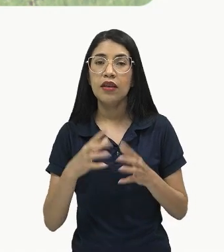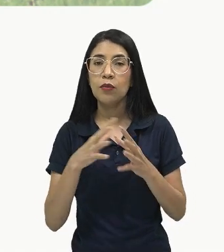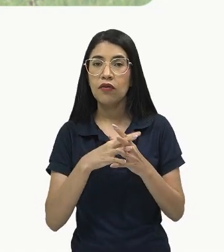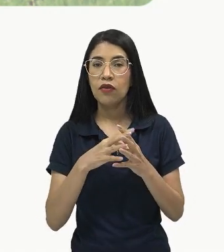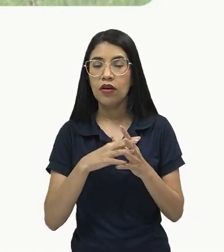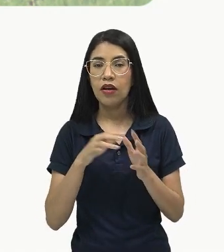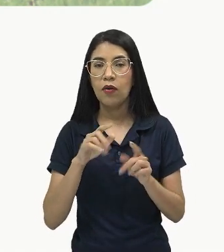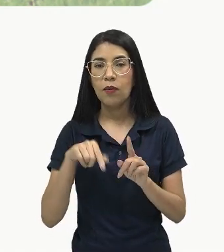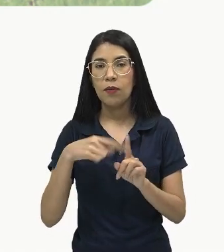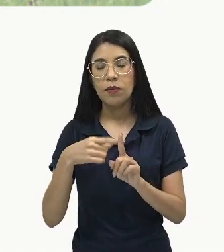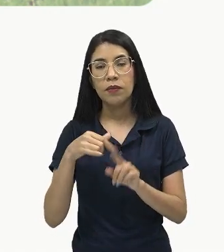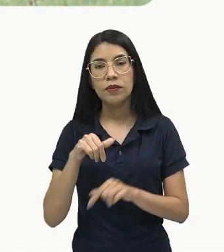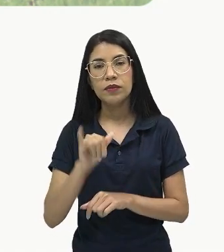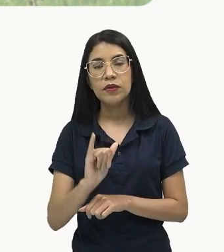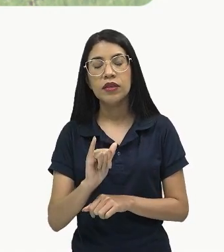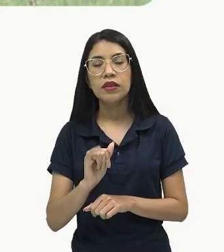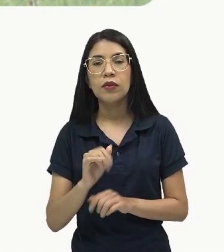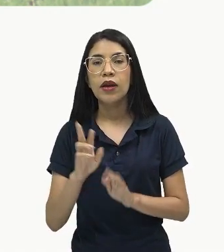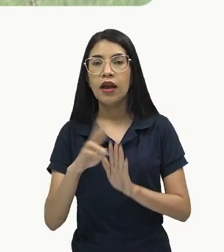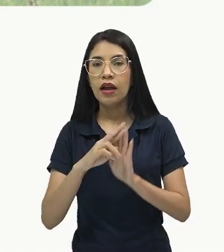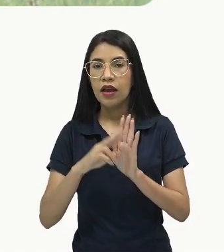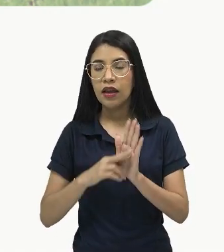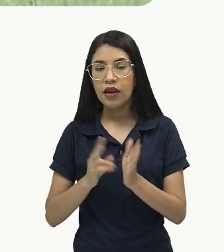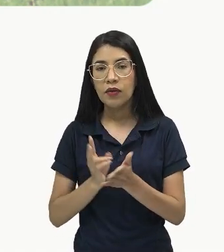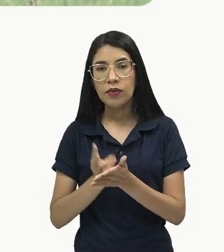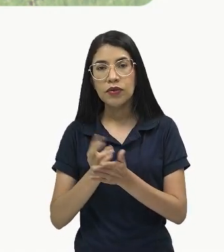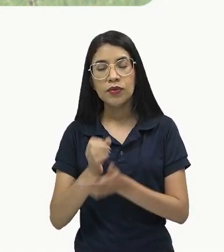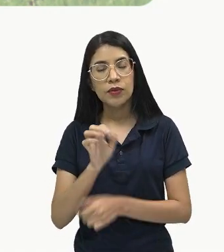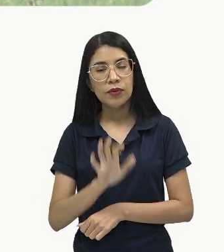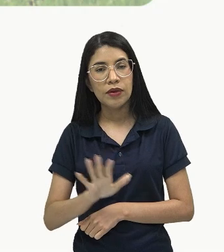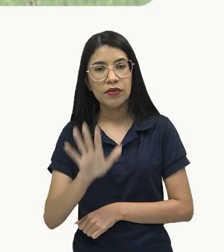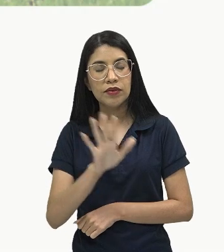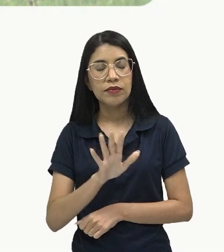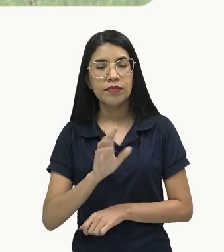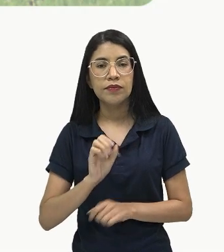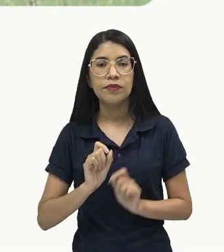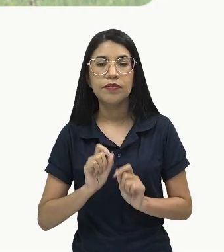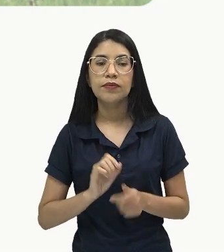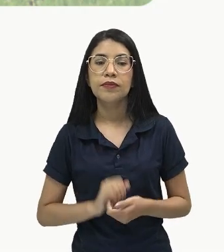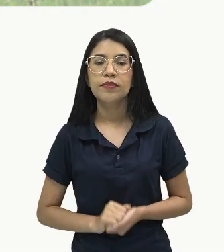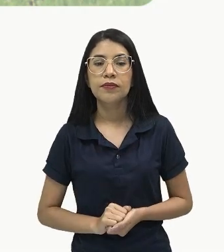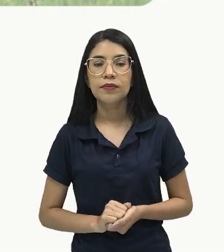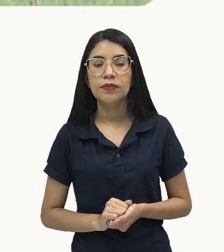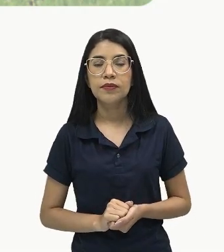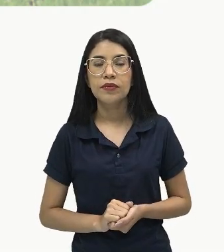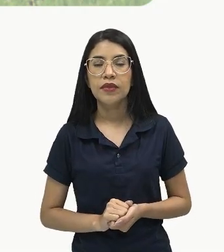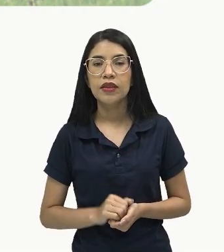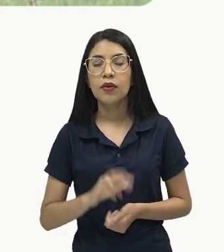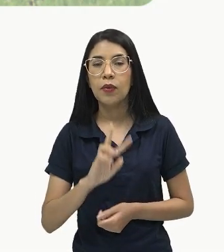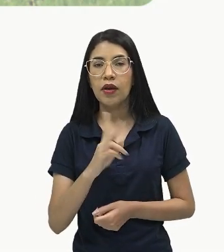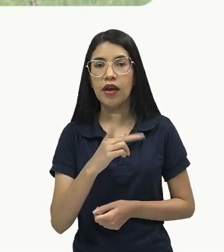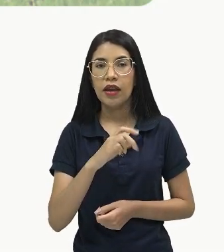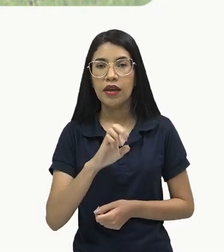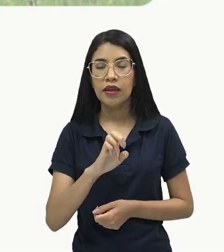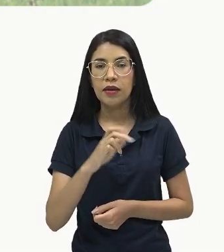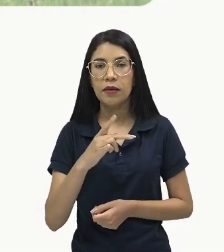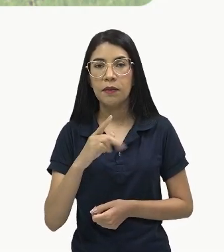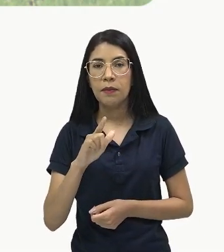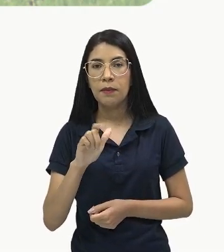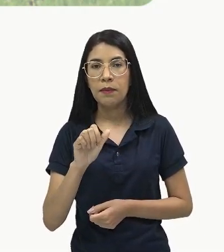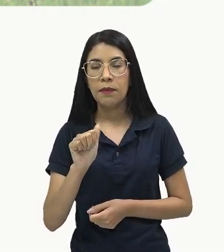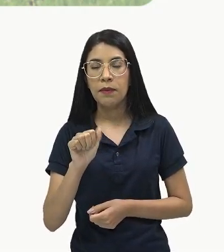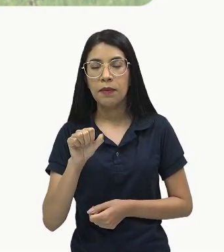Y, certo? Então, ele segue o quê? A regra geral. He plays, então ele joga, ele brinca com o